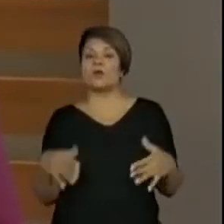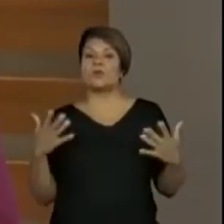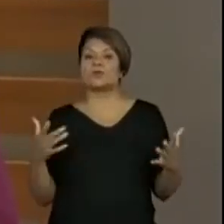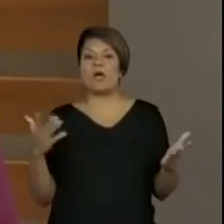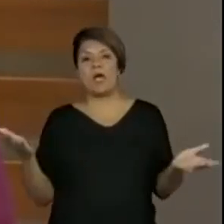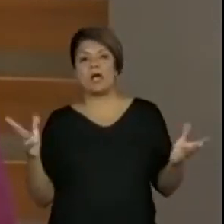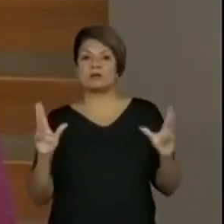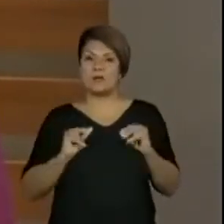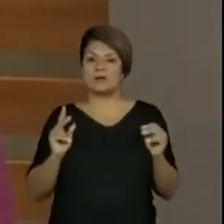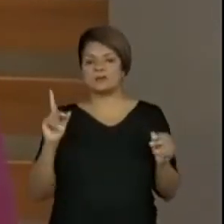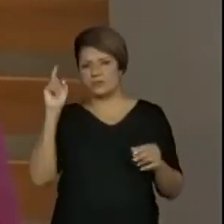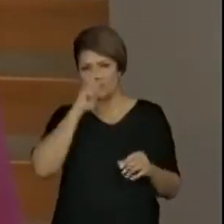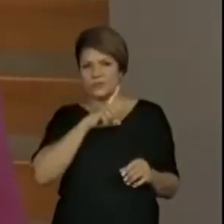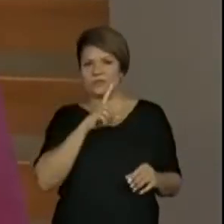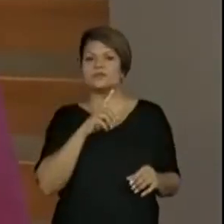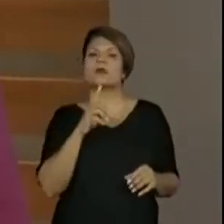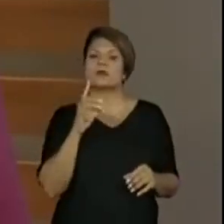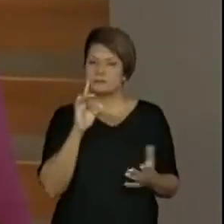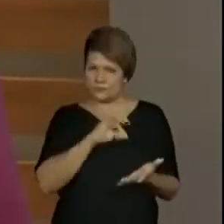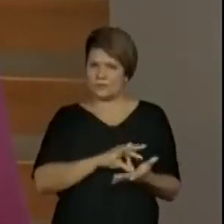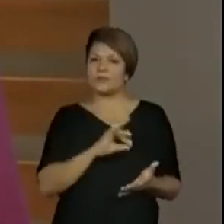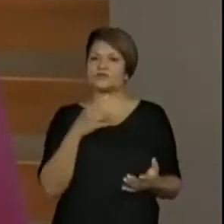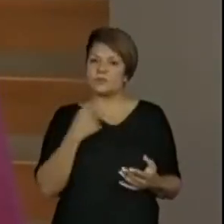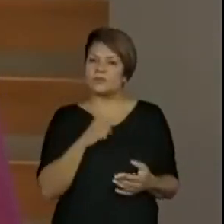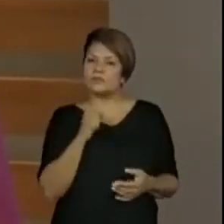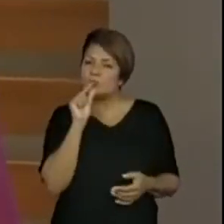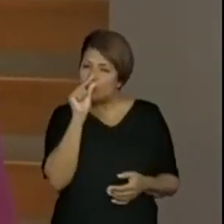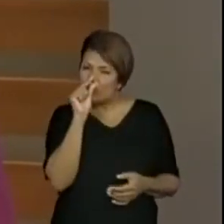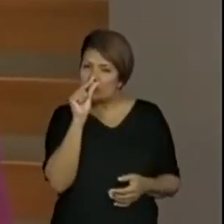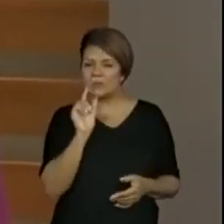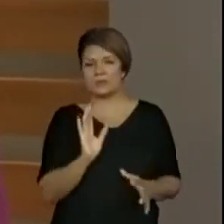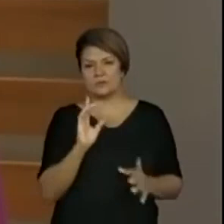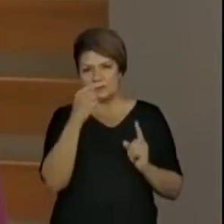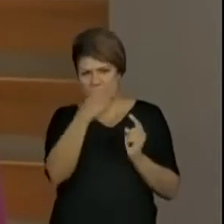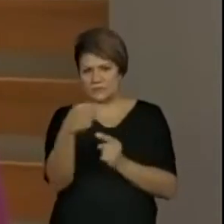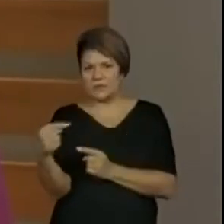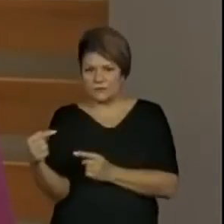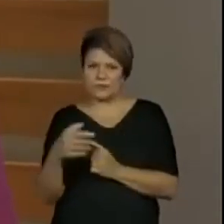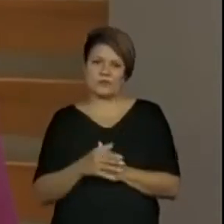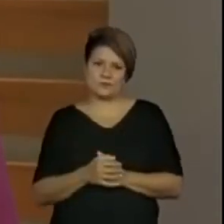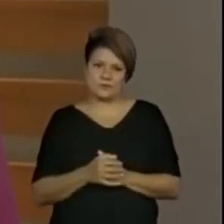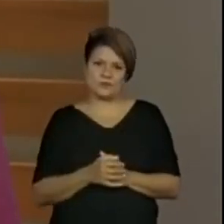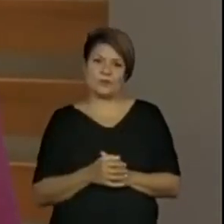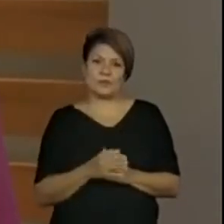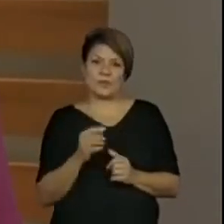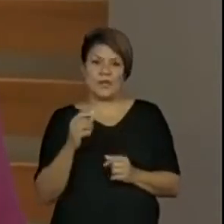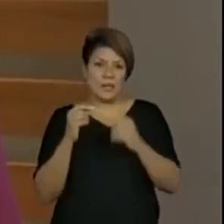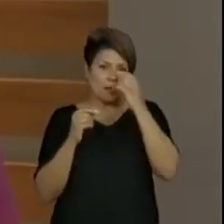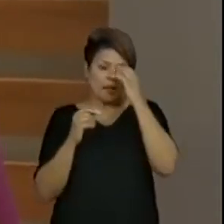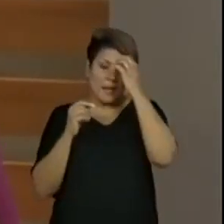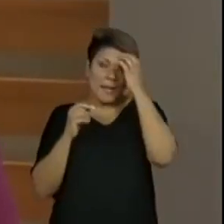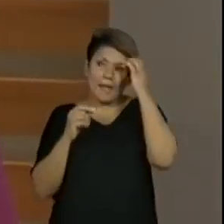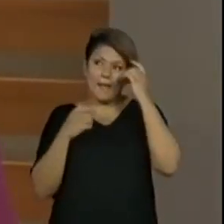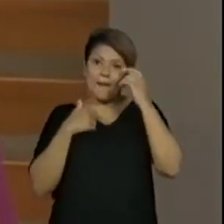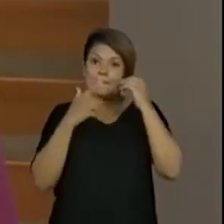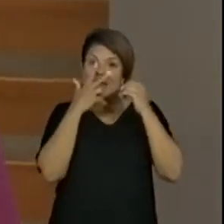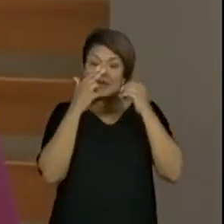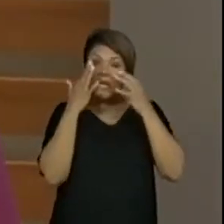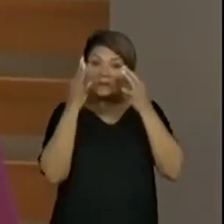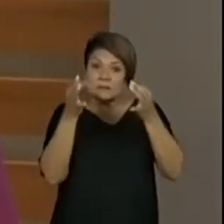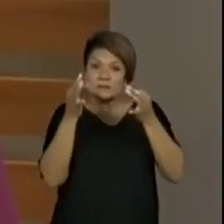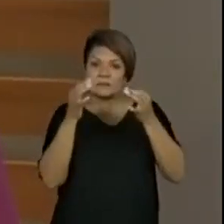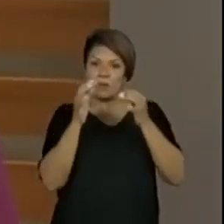ah, nossa, está difícil, realmente a gente precisa colocar alguns desafios para que eles tenham aquela, pratiquem ali a atenção,